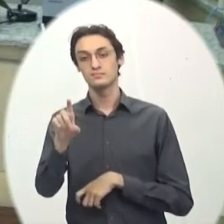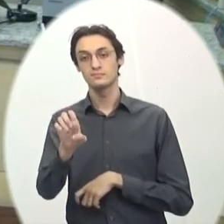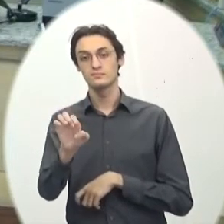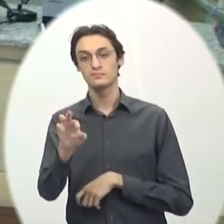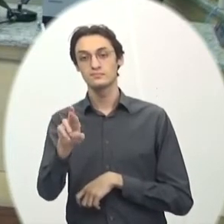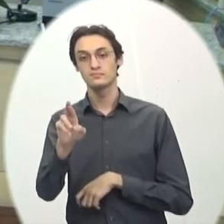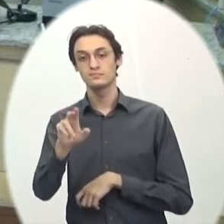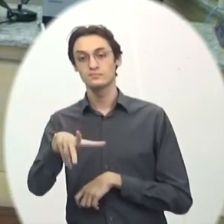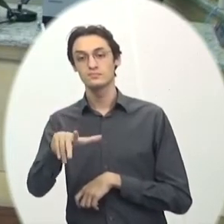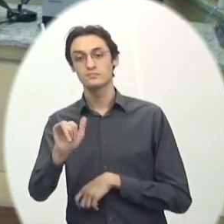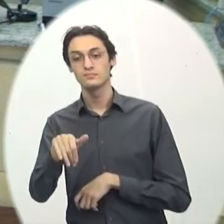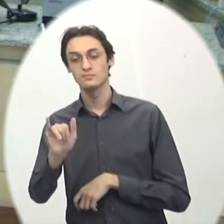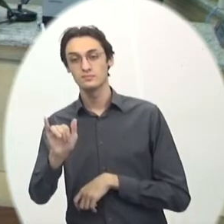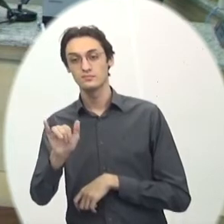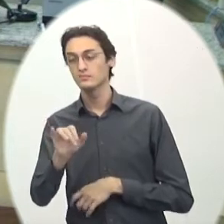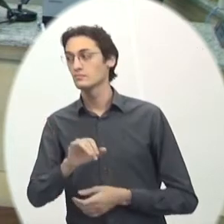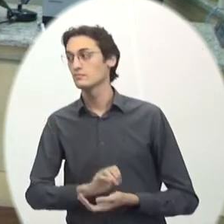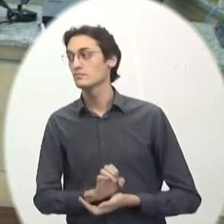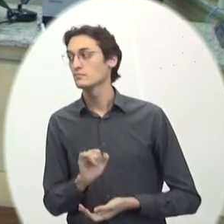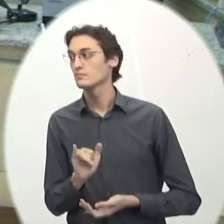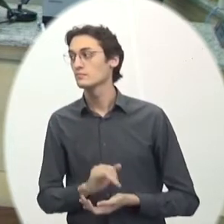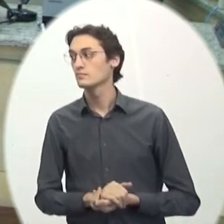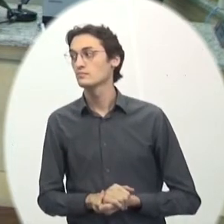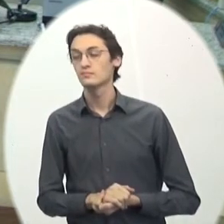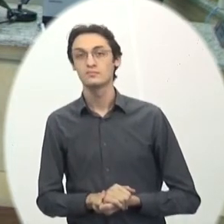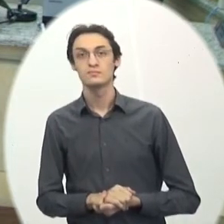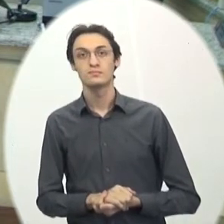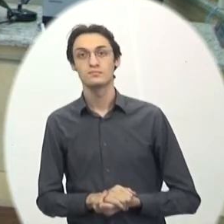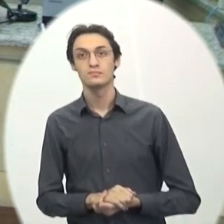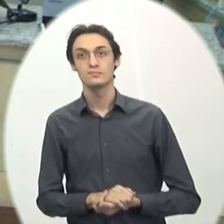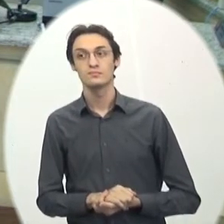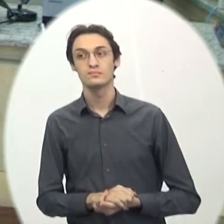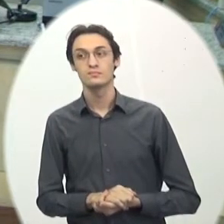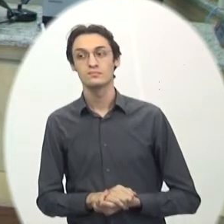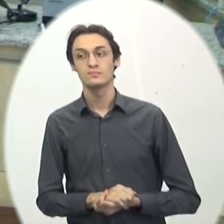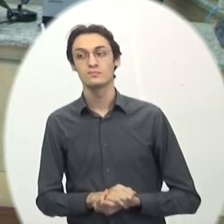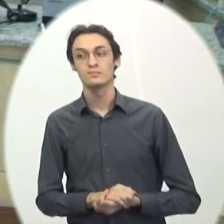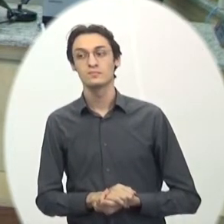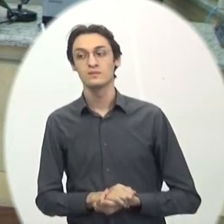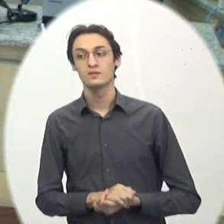e agradecendo pela sua presença, né, por estar aqui.